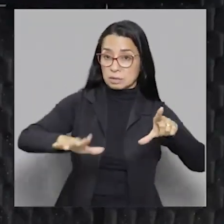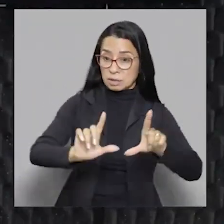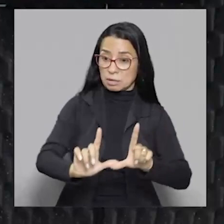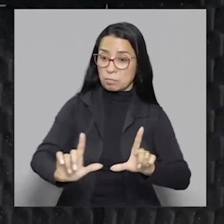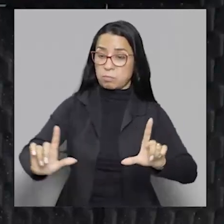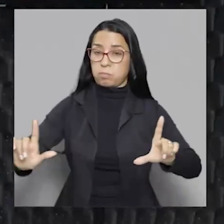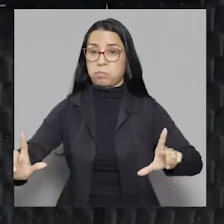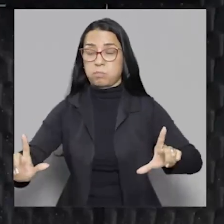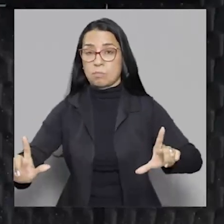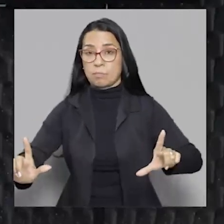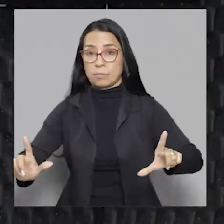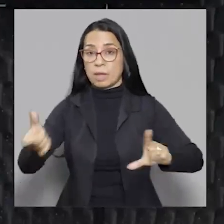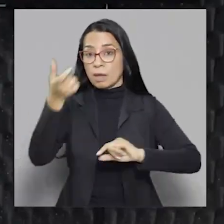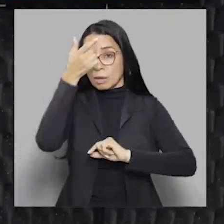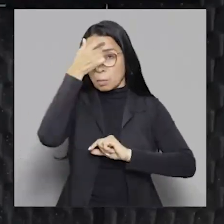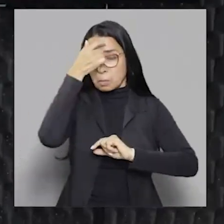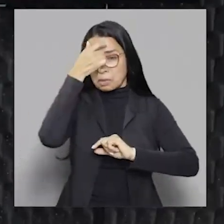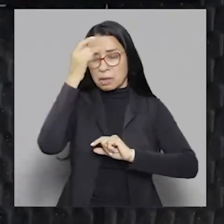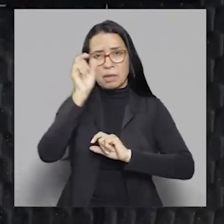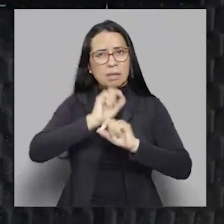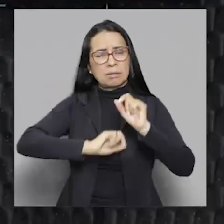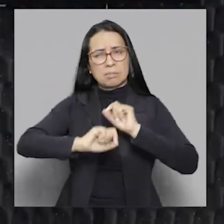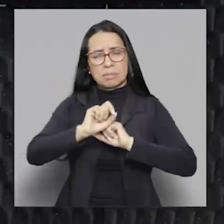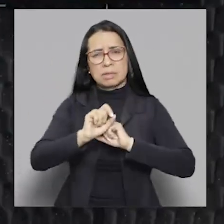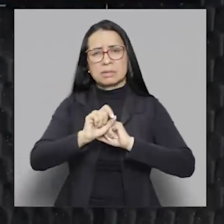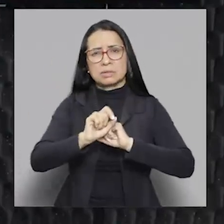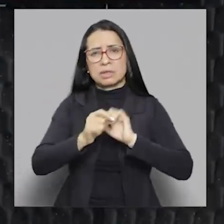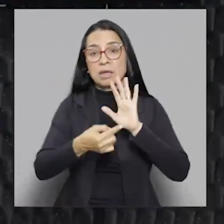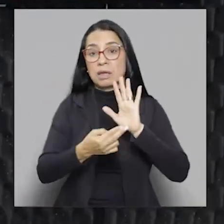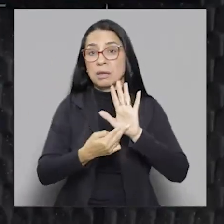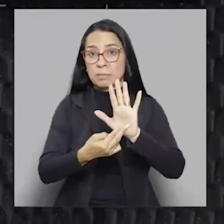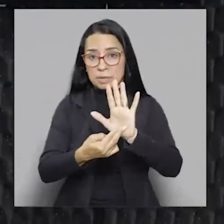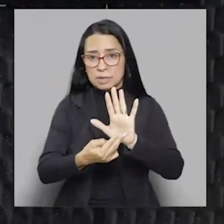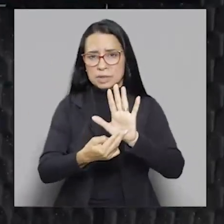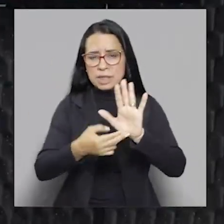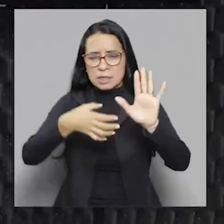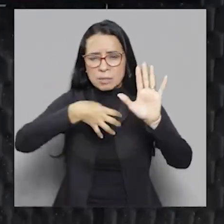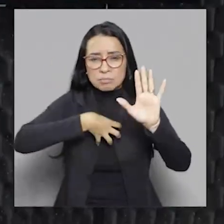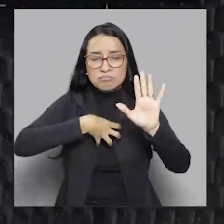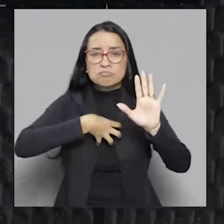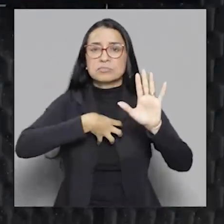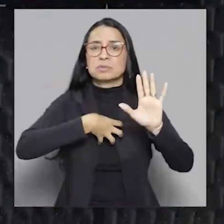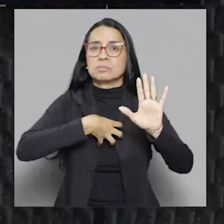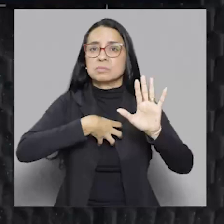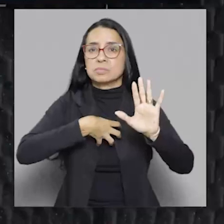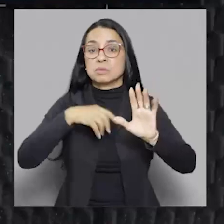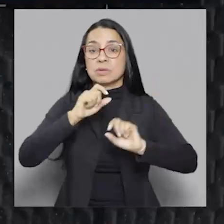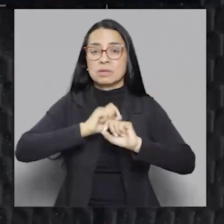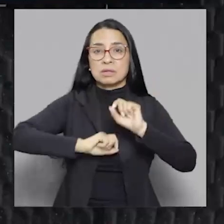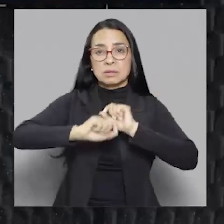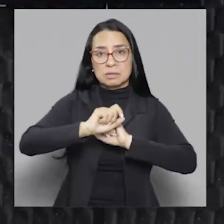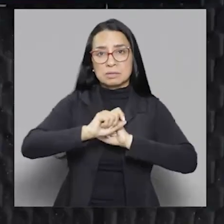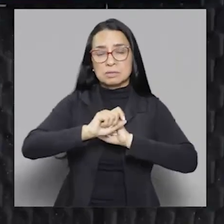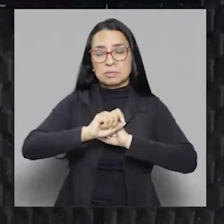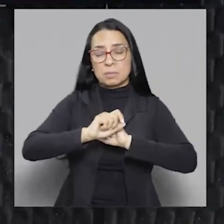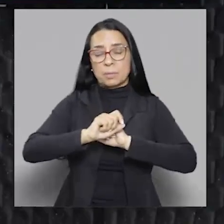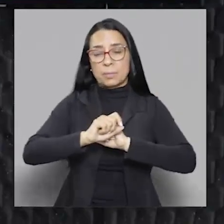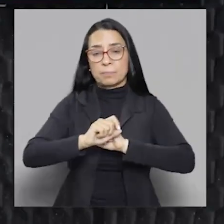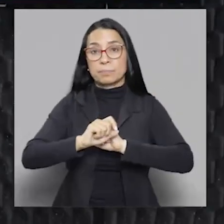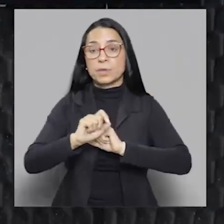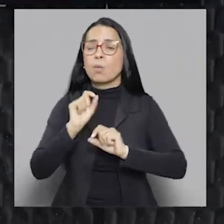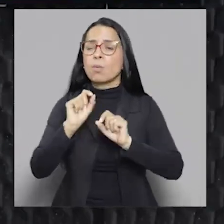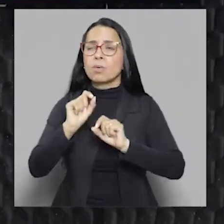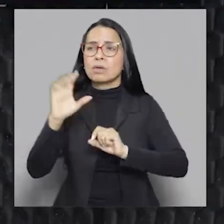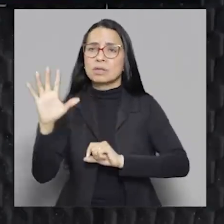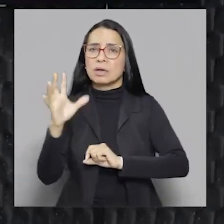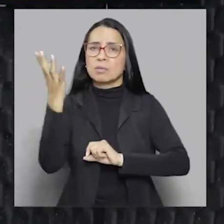inconscientemente, ele representa um estado emocional do que ele está sentindo, do que ele está passando, entre outras coisas. Professor,